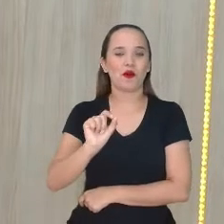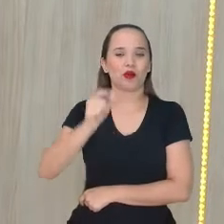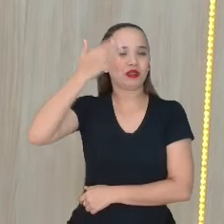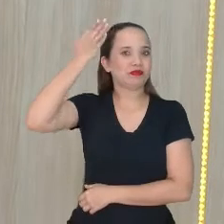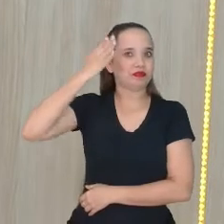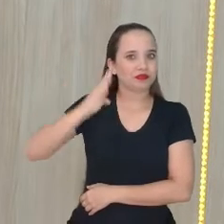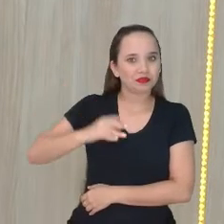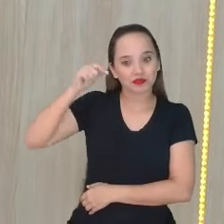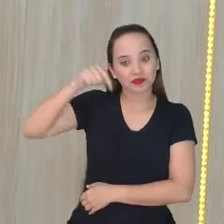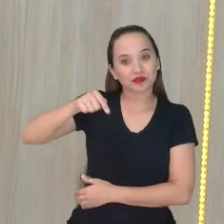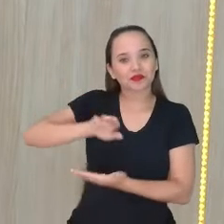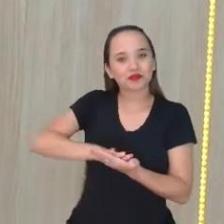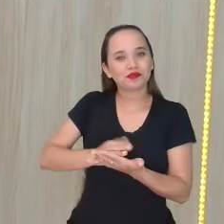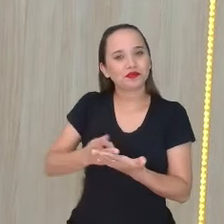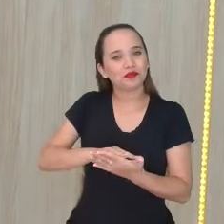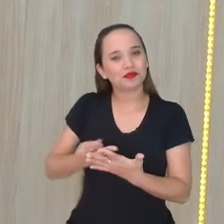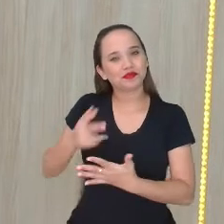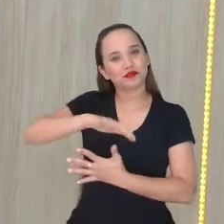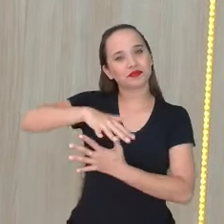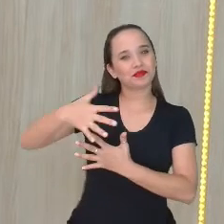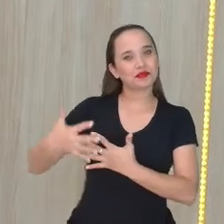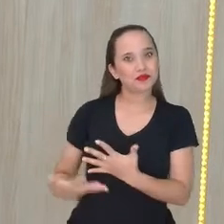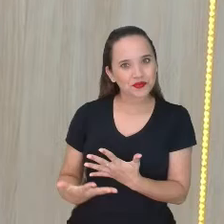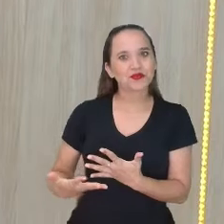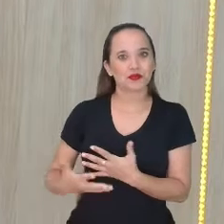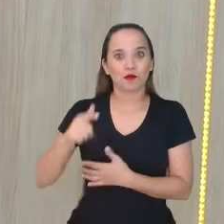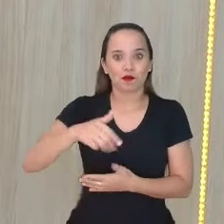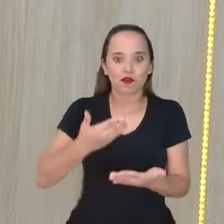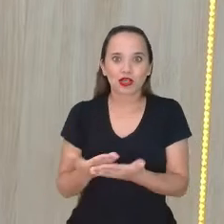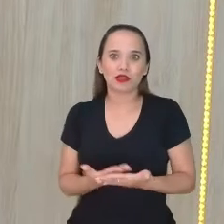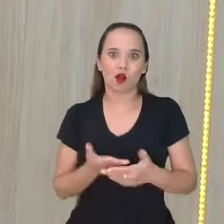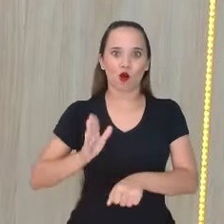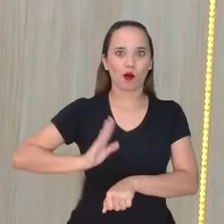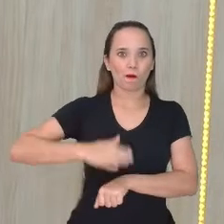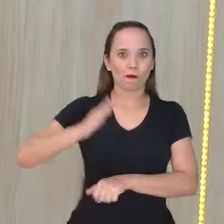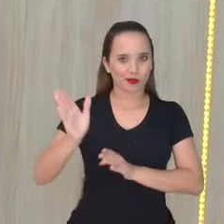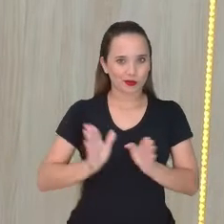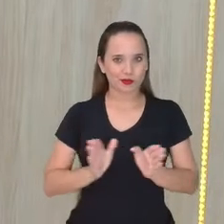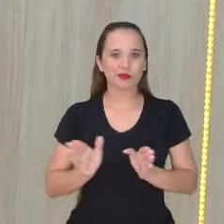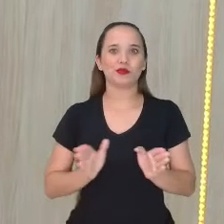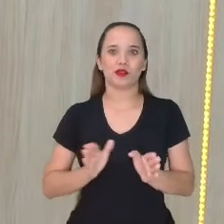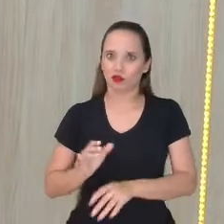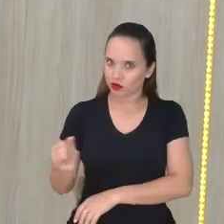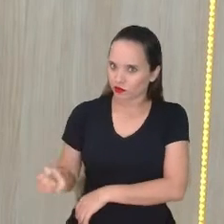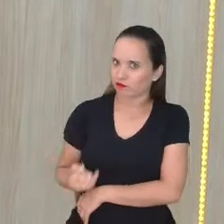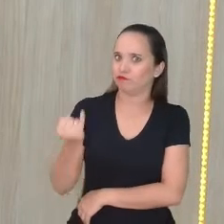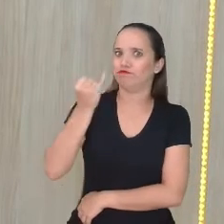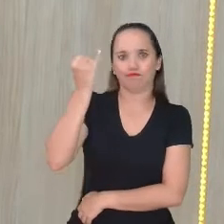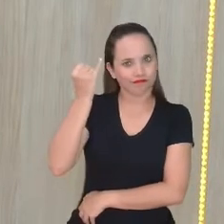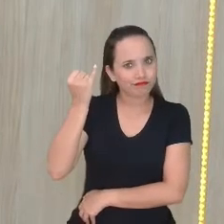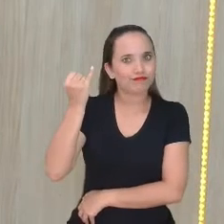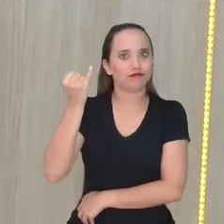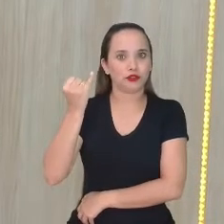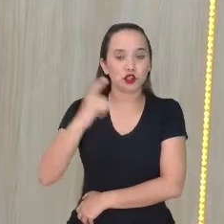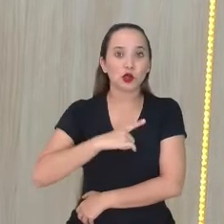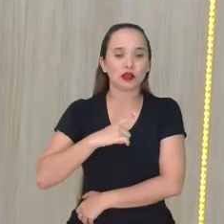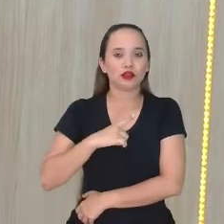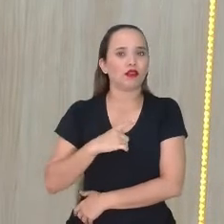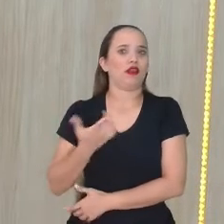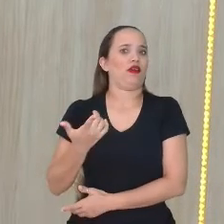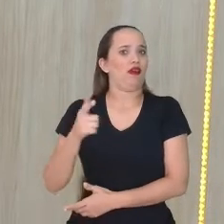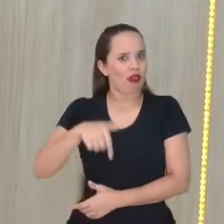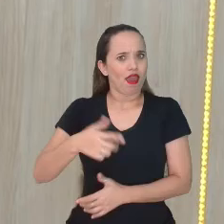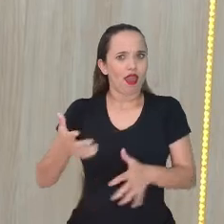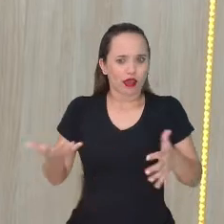Brielle, fazendo a interpretação de Libras, deixando essa aula mais acessível, que é muito importante a gente